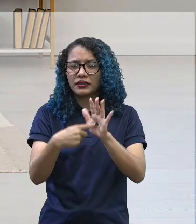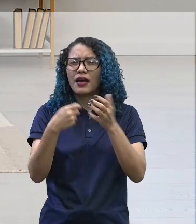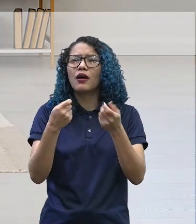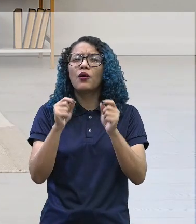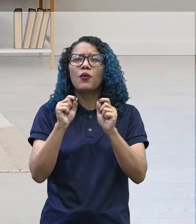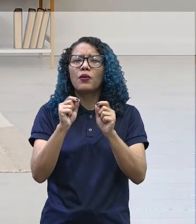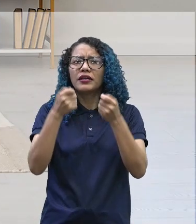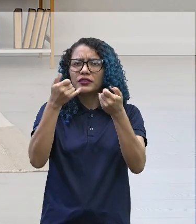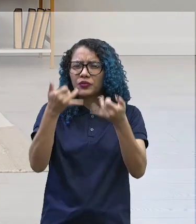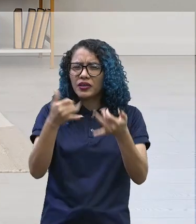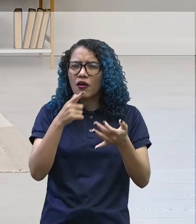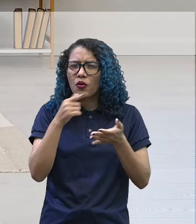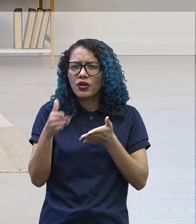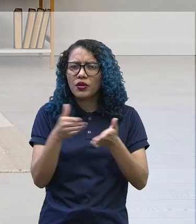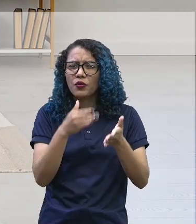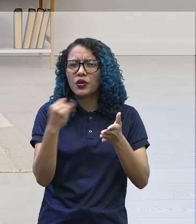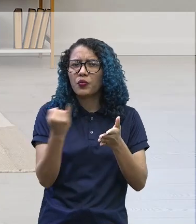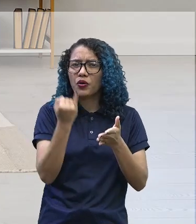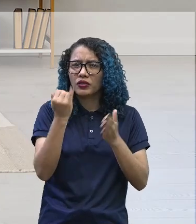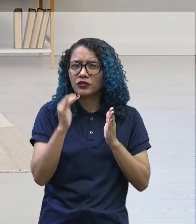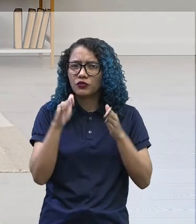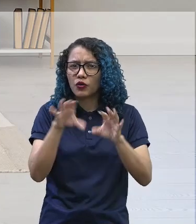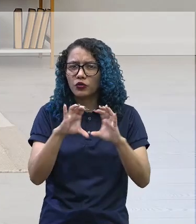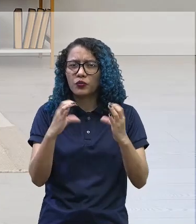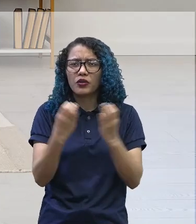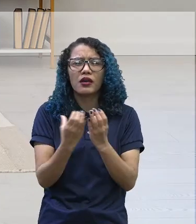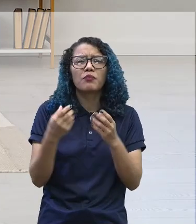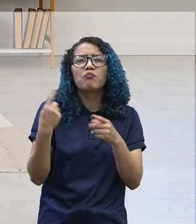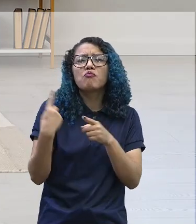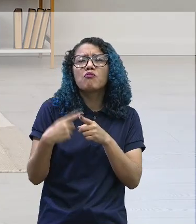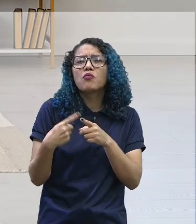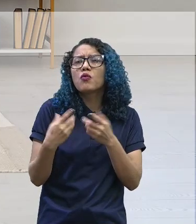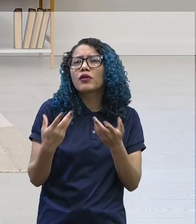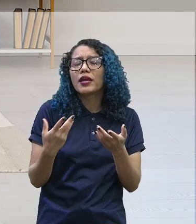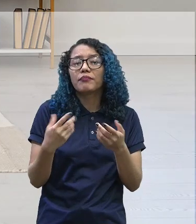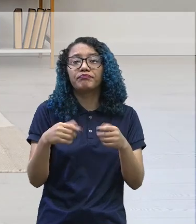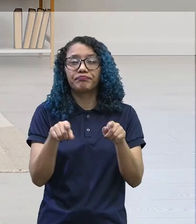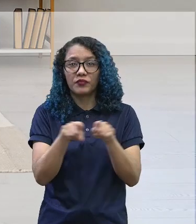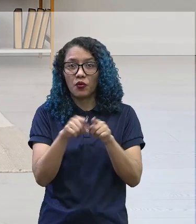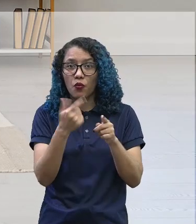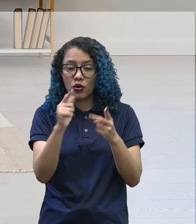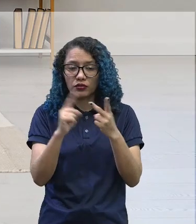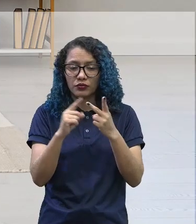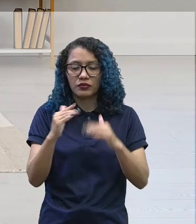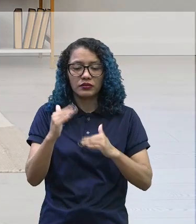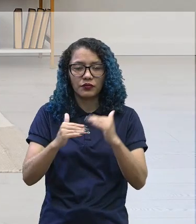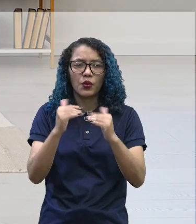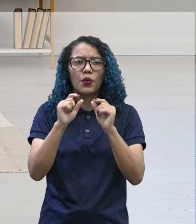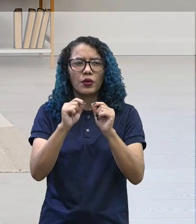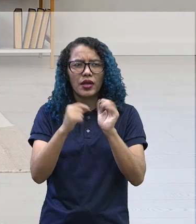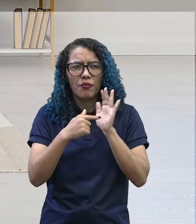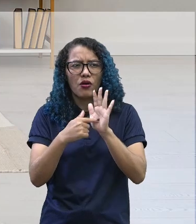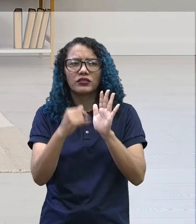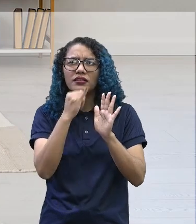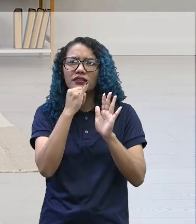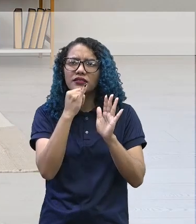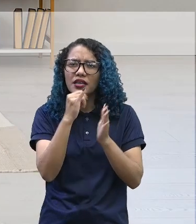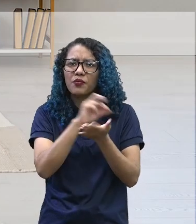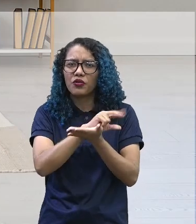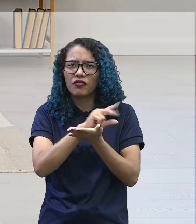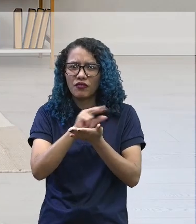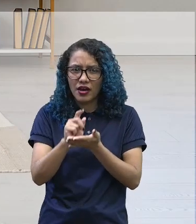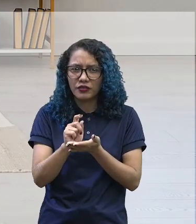que o rio é importante para as comunidades. No desenvolvimento, mostre exemplos de como o rio ajuda